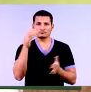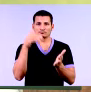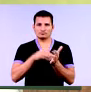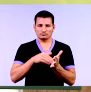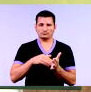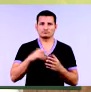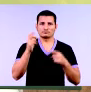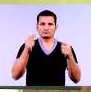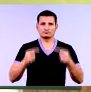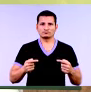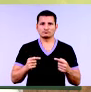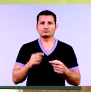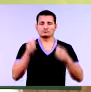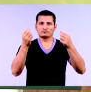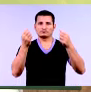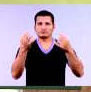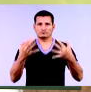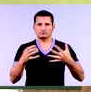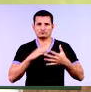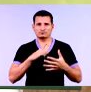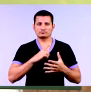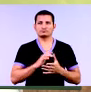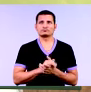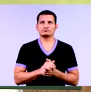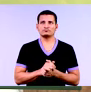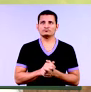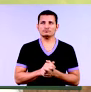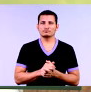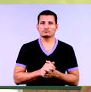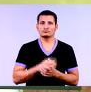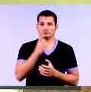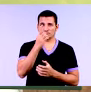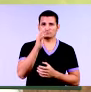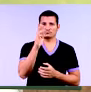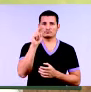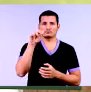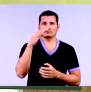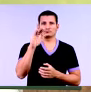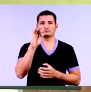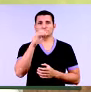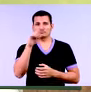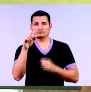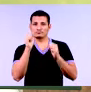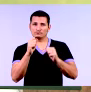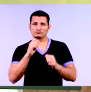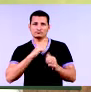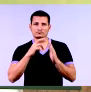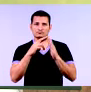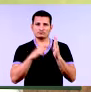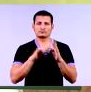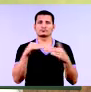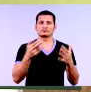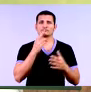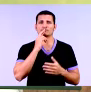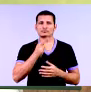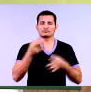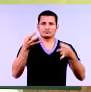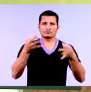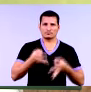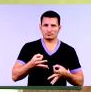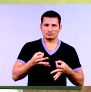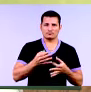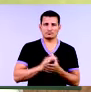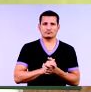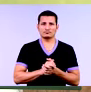questão, dizia assim: considerando que uma função pode receber parâmetros, qual a resposta correta